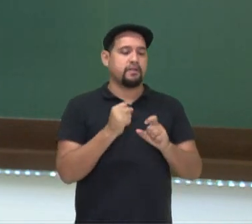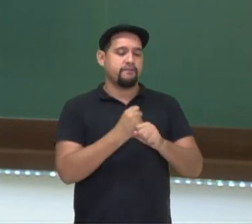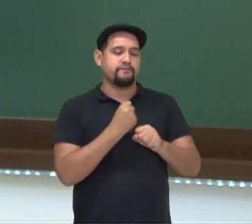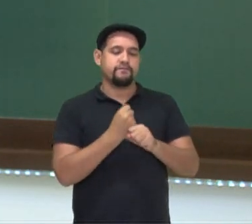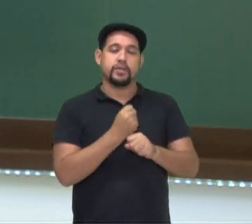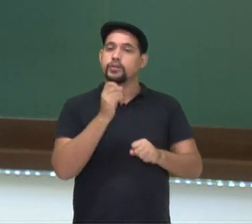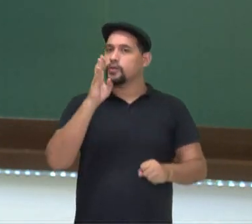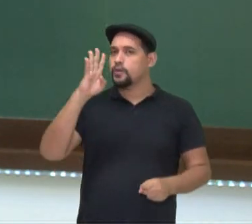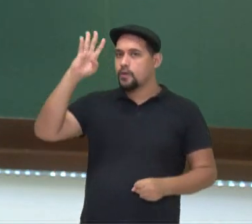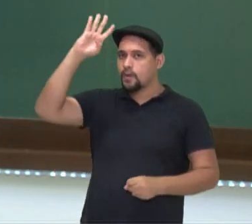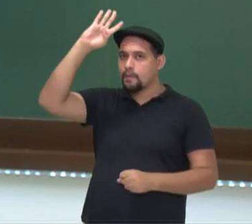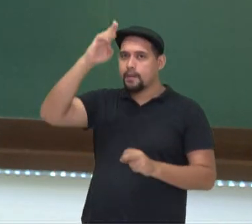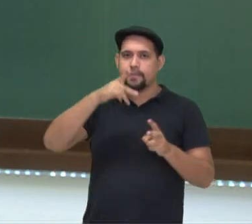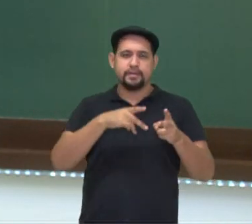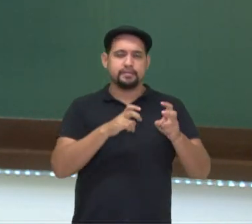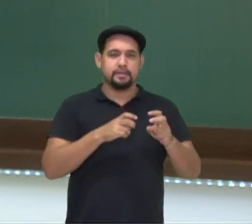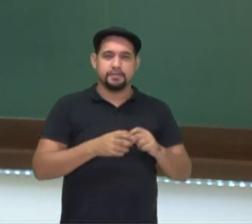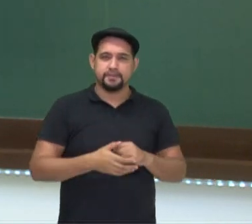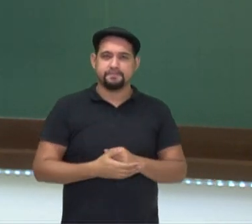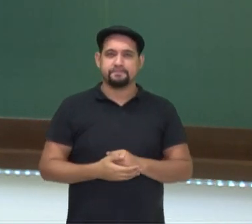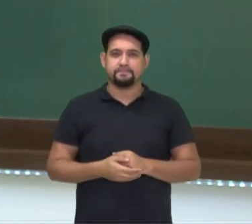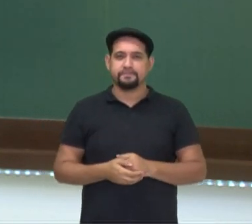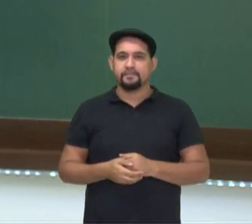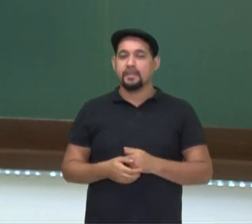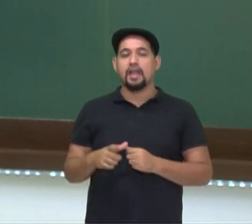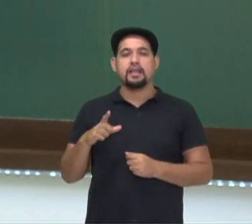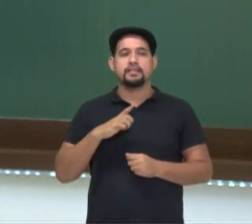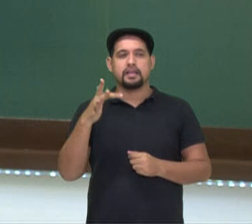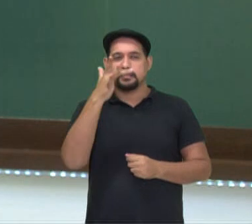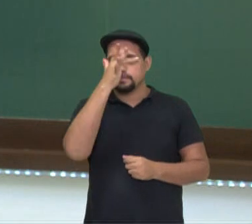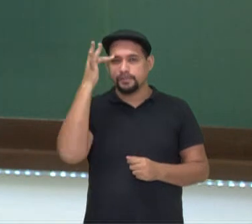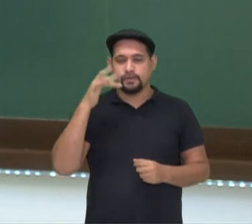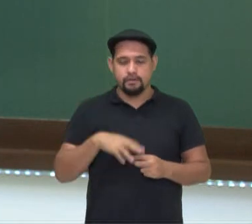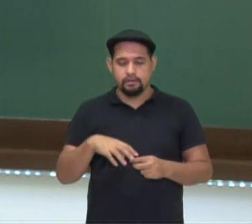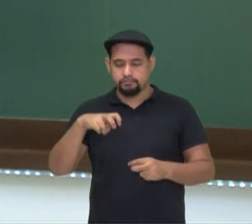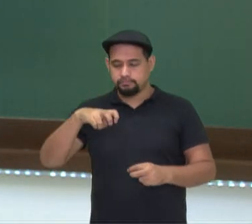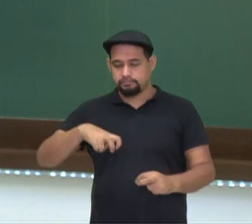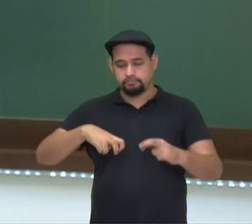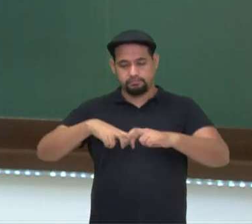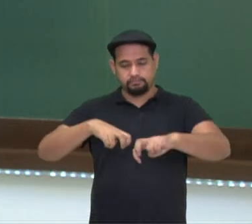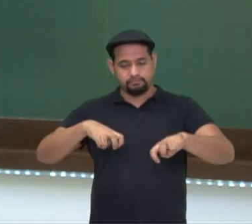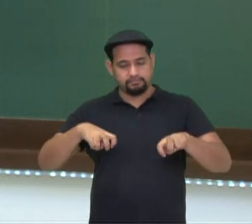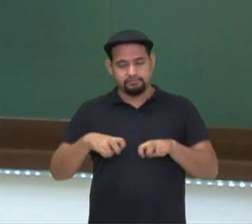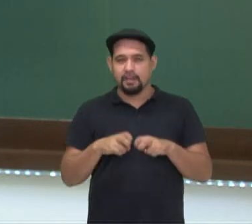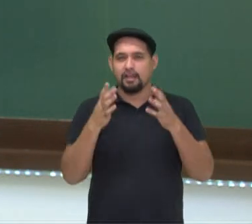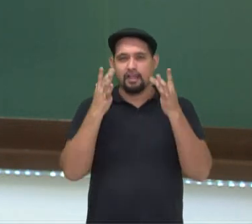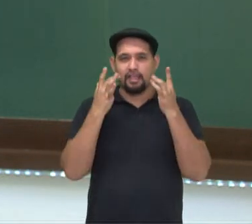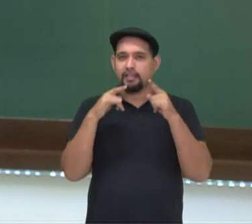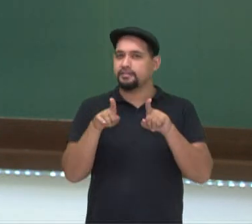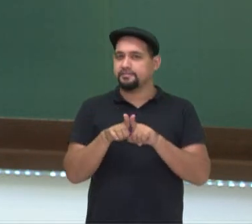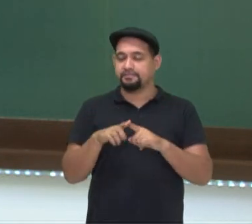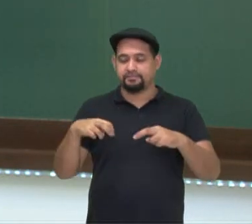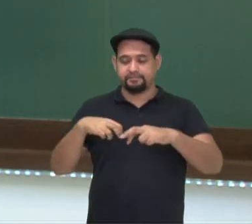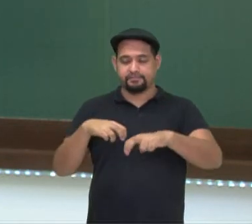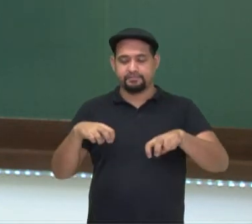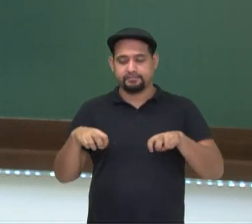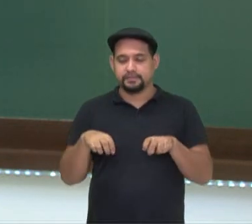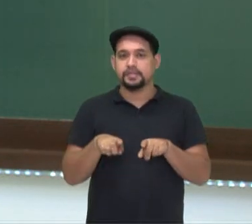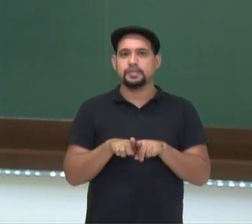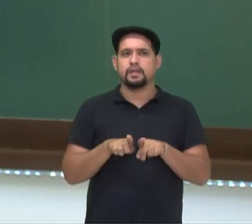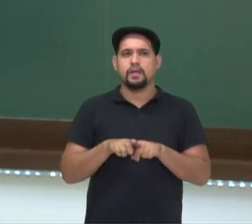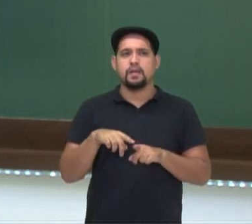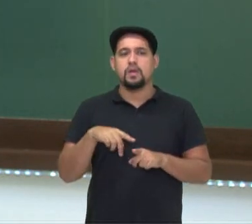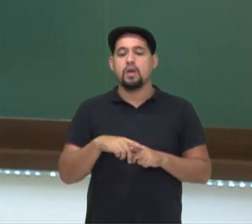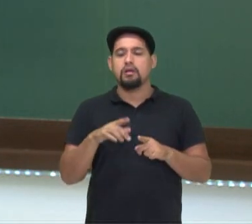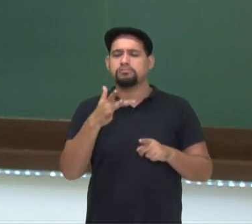Roma. Olha só, então aqui, né, a plateia ao redor, né, como no teatro de arena, e o